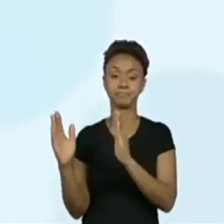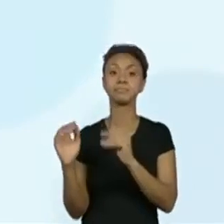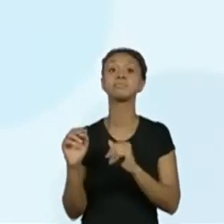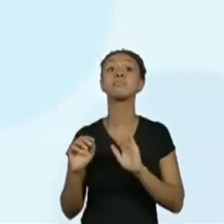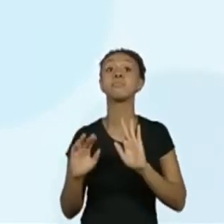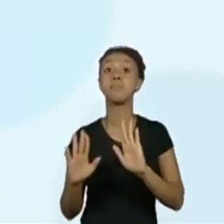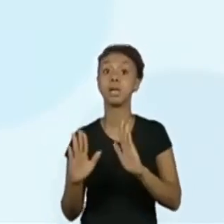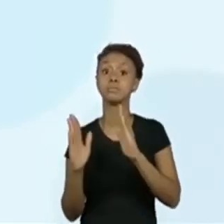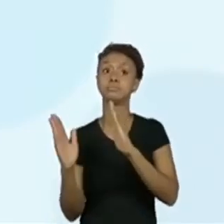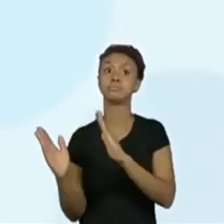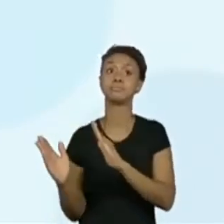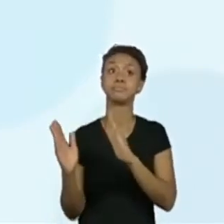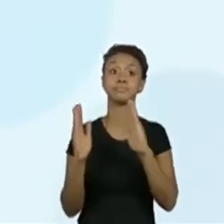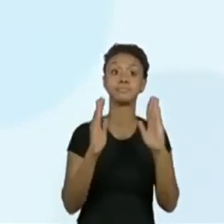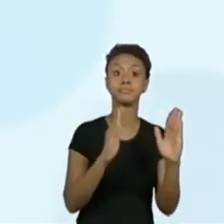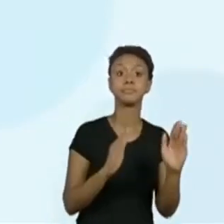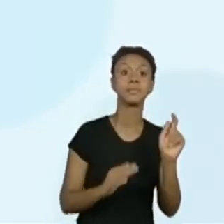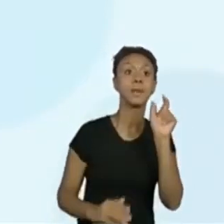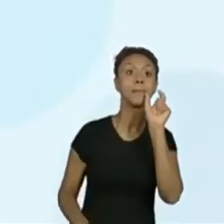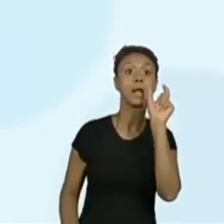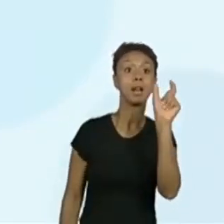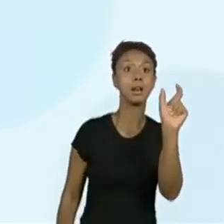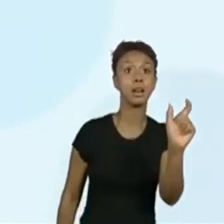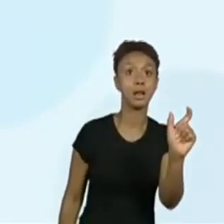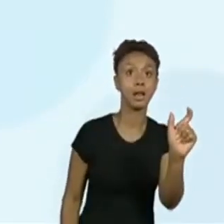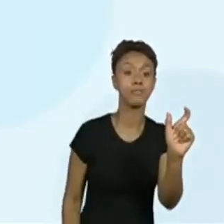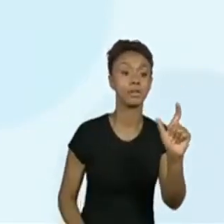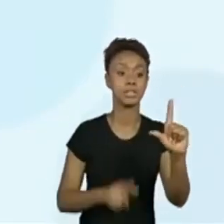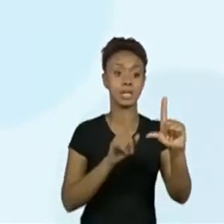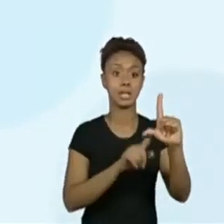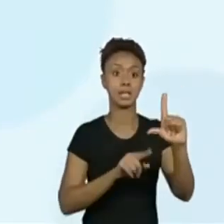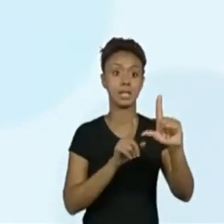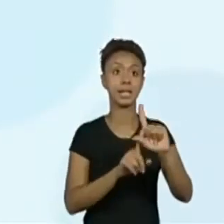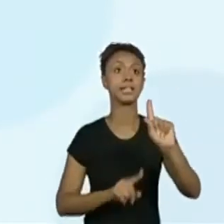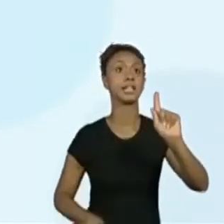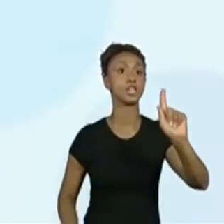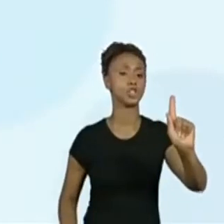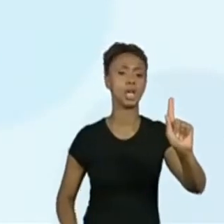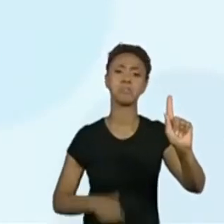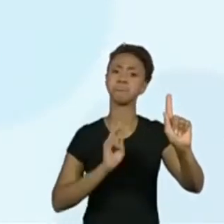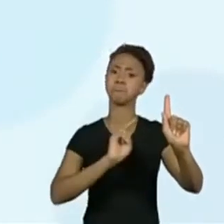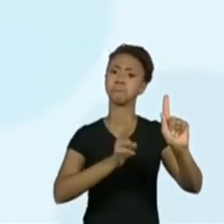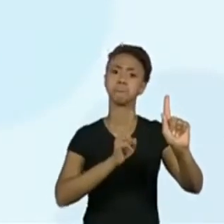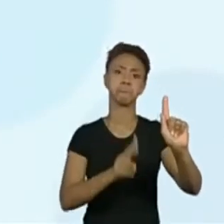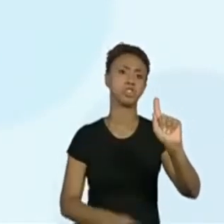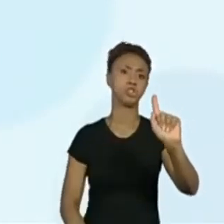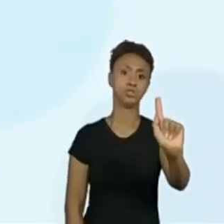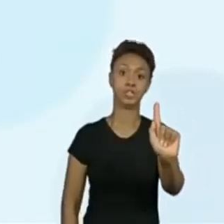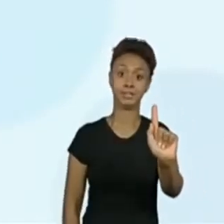Palavras, olha aqui. Em que a letra G tem o som de G.